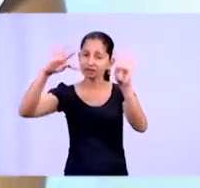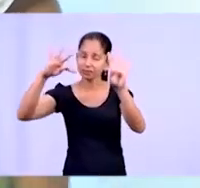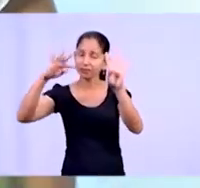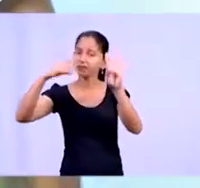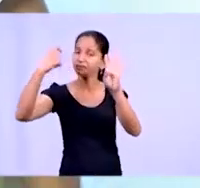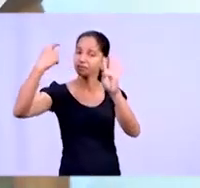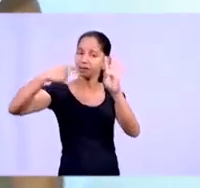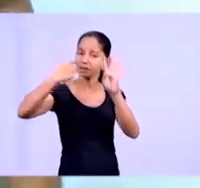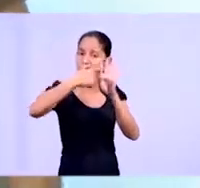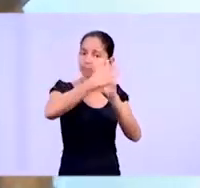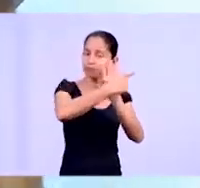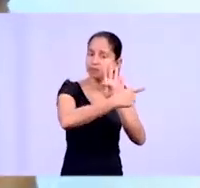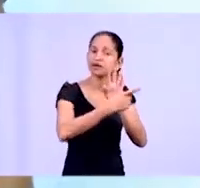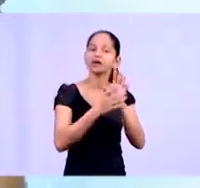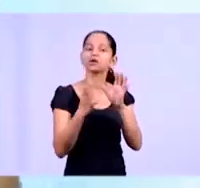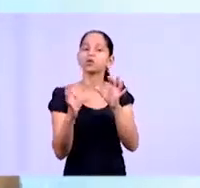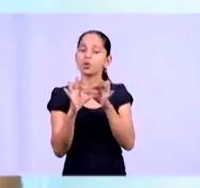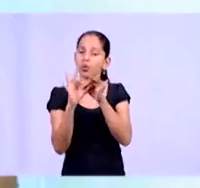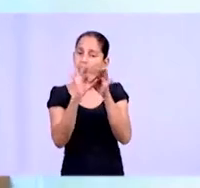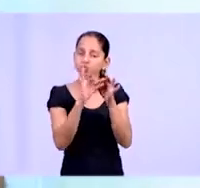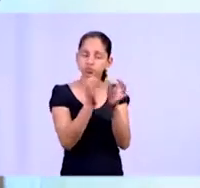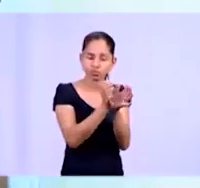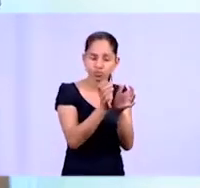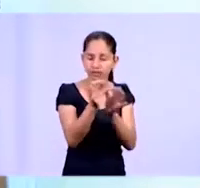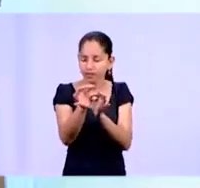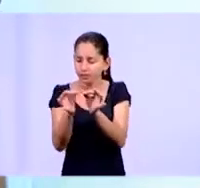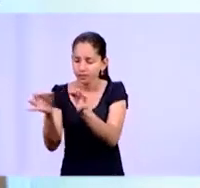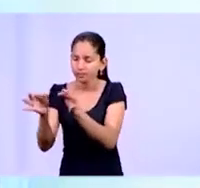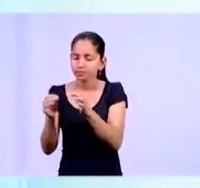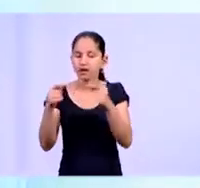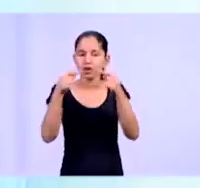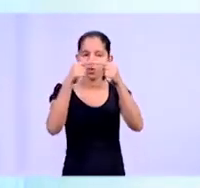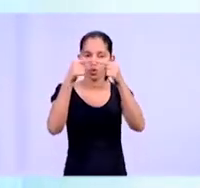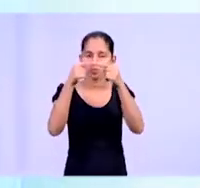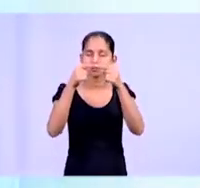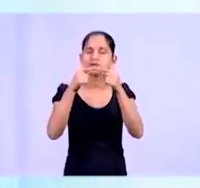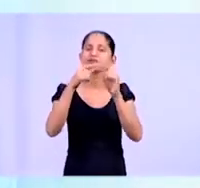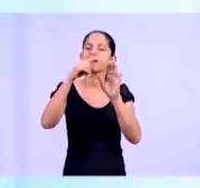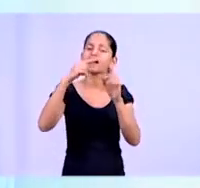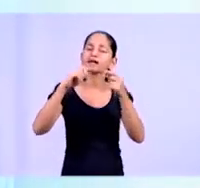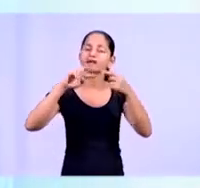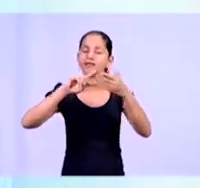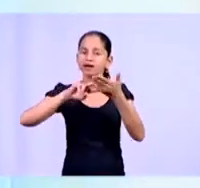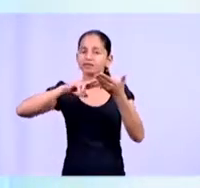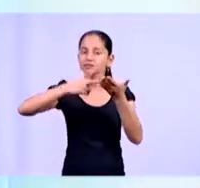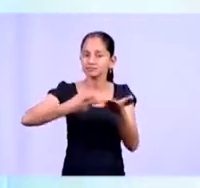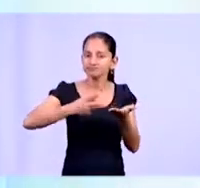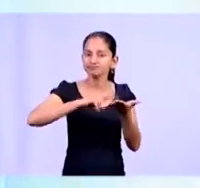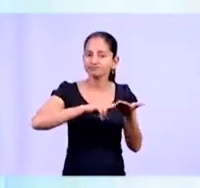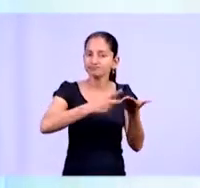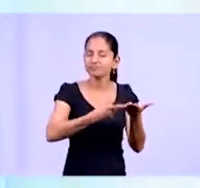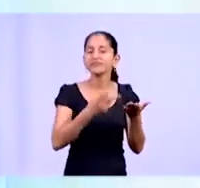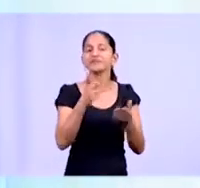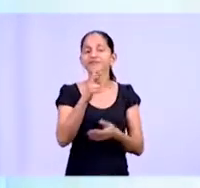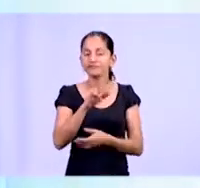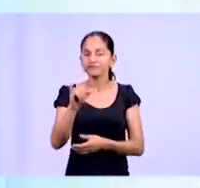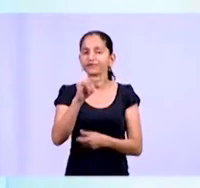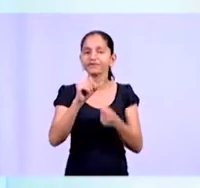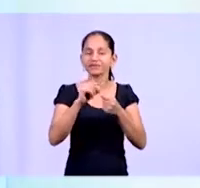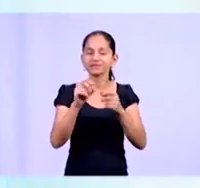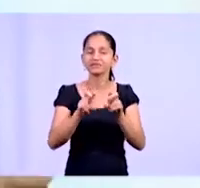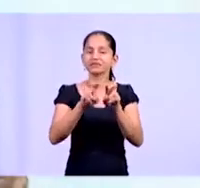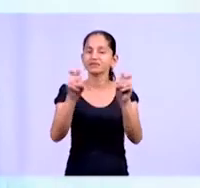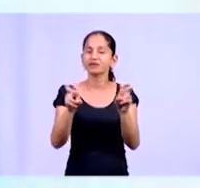o que cada conjunto de código binário, conjunto de 8 bits, significa. É assim que o computador processa essa